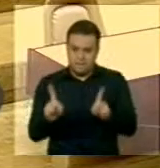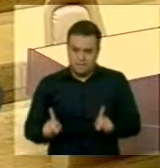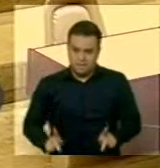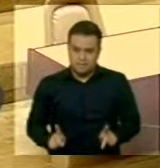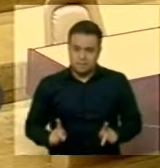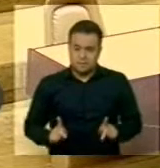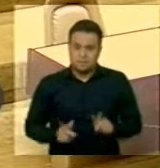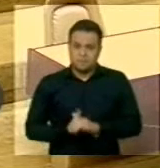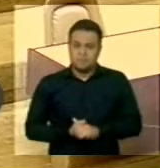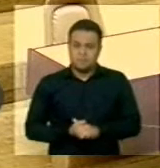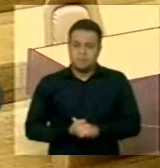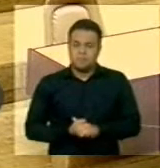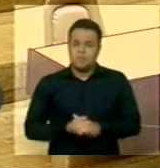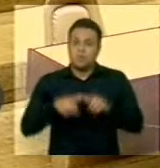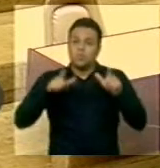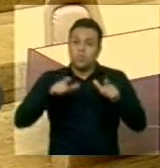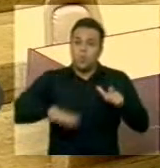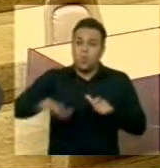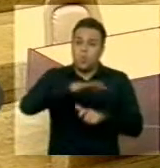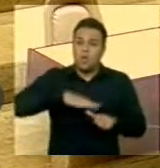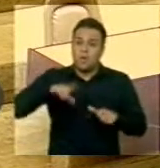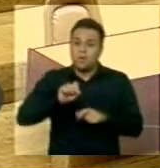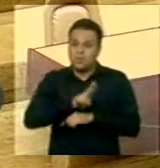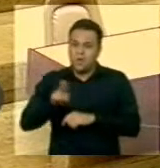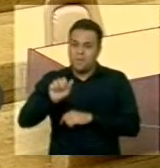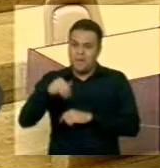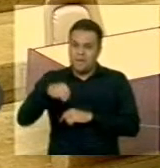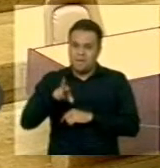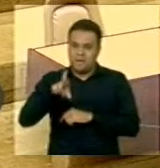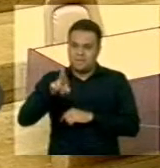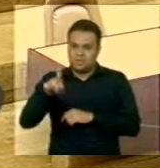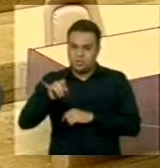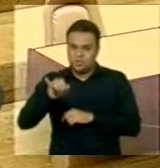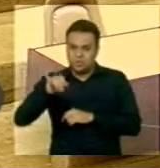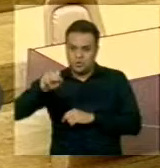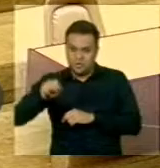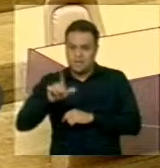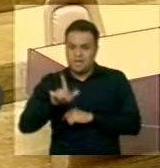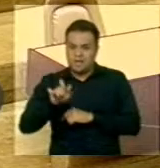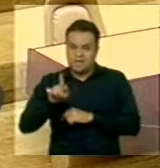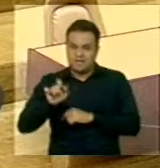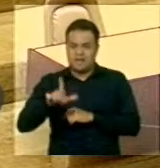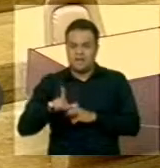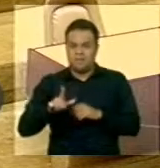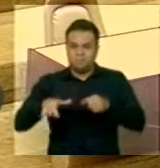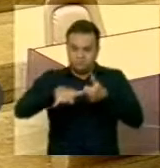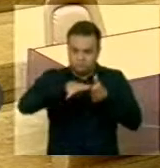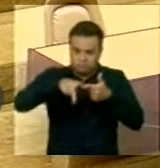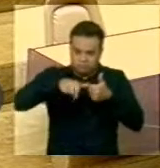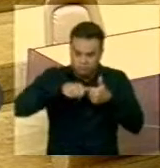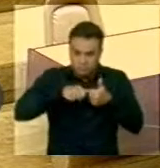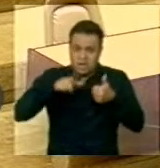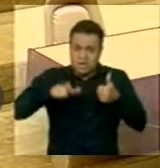âmbito da denominada Amazônia Legal. Ela busca trazer regras específicas para a